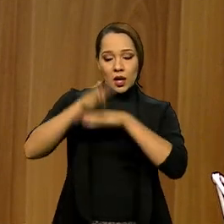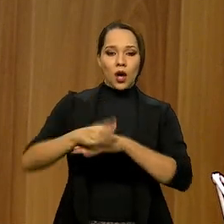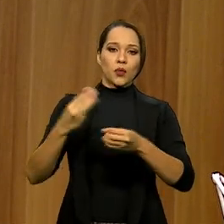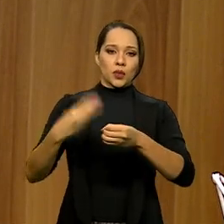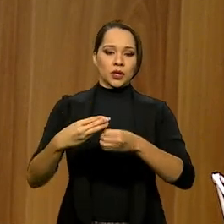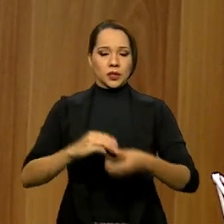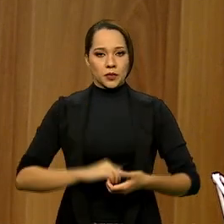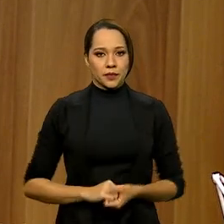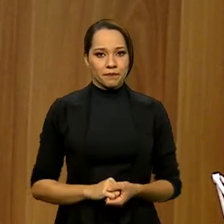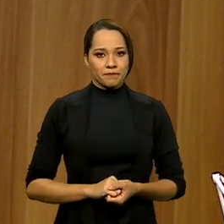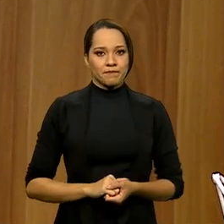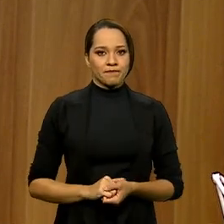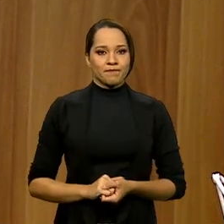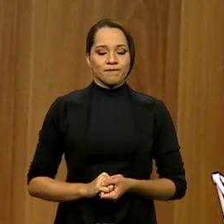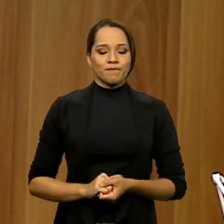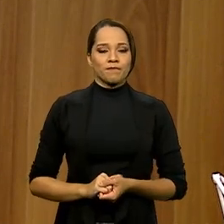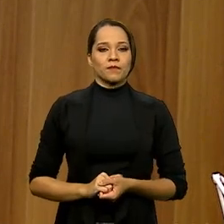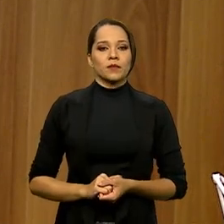município.